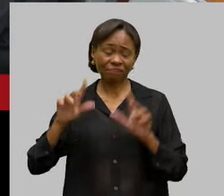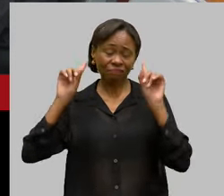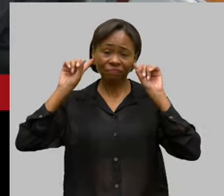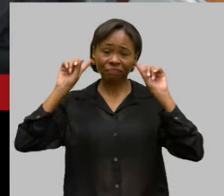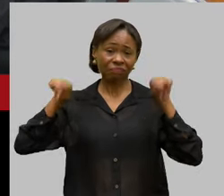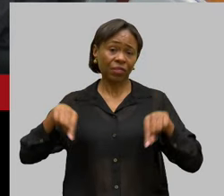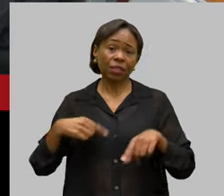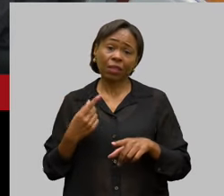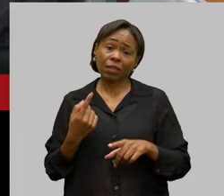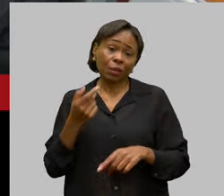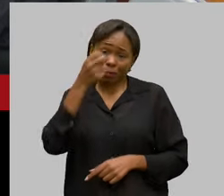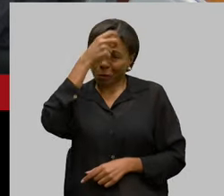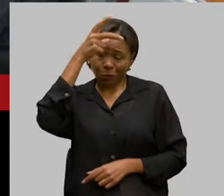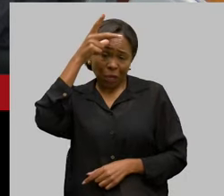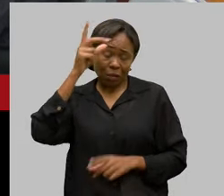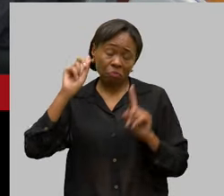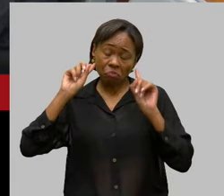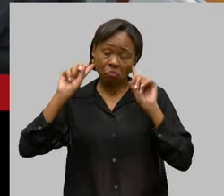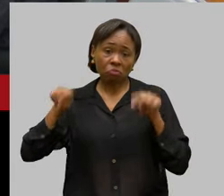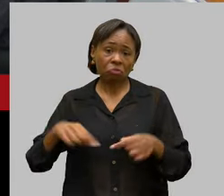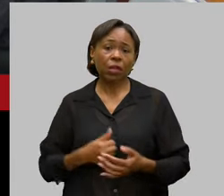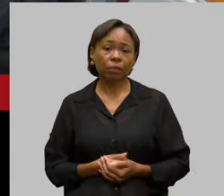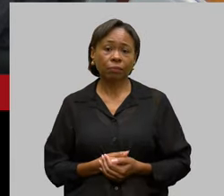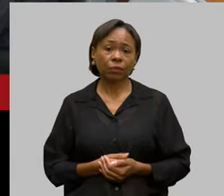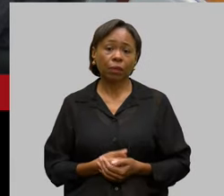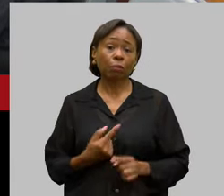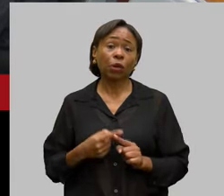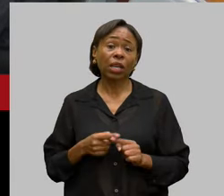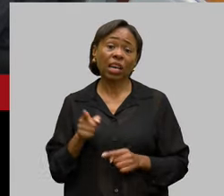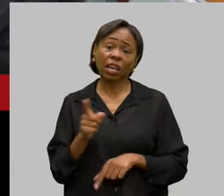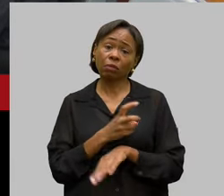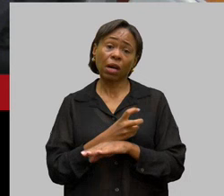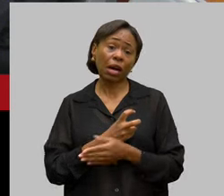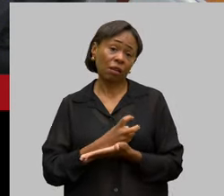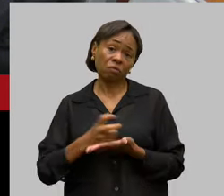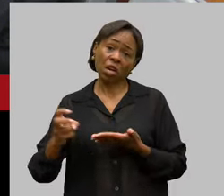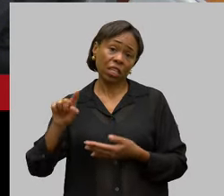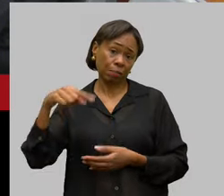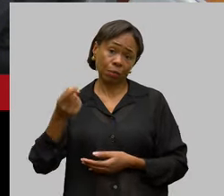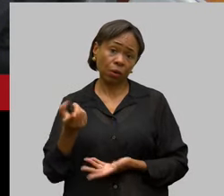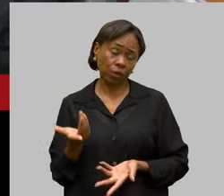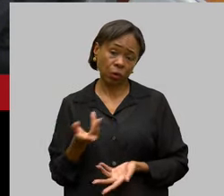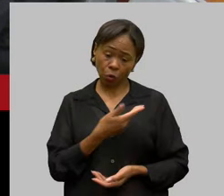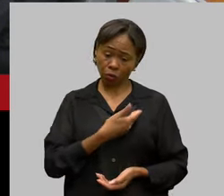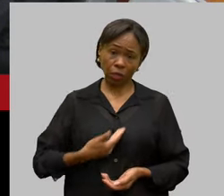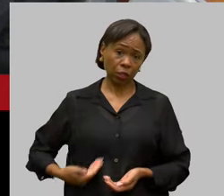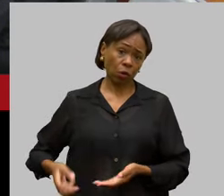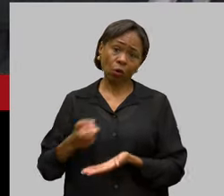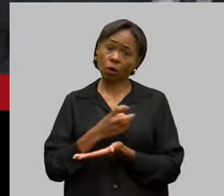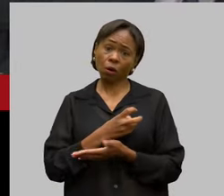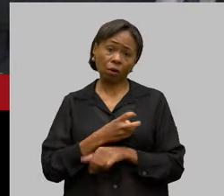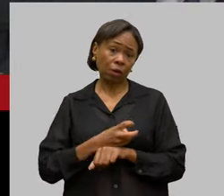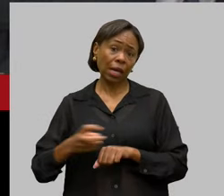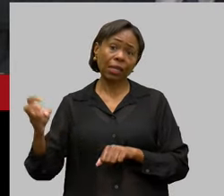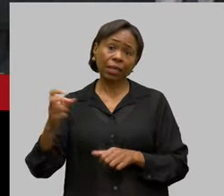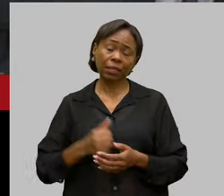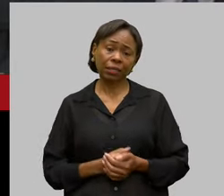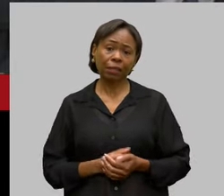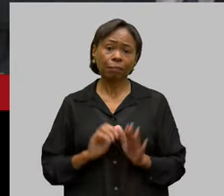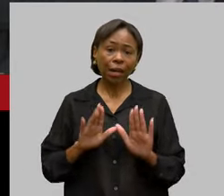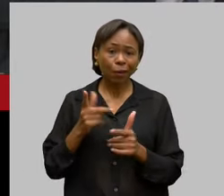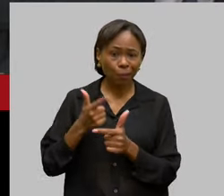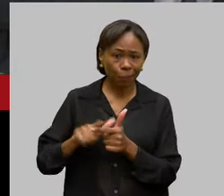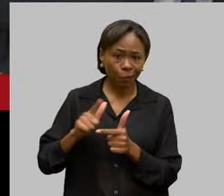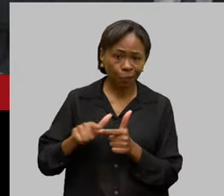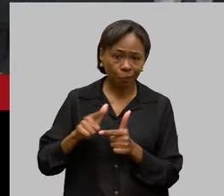de lá o governador daqui a pouco vai sair de lá mas o problema não vai sair de lá então aí acho que a grande